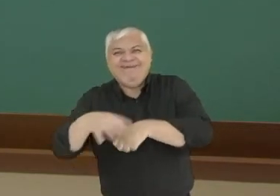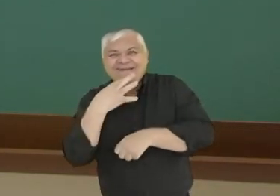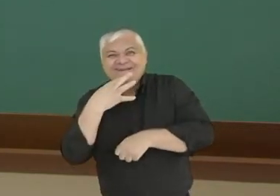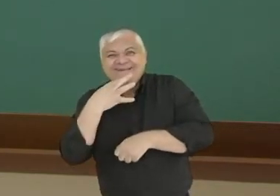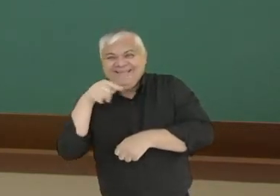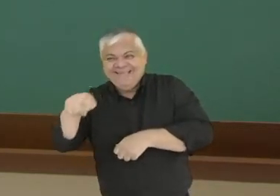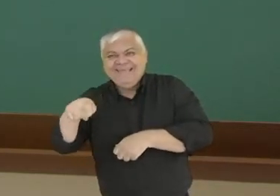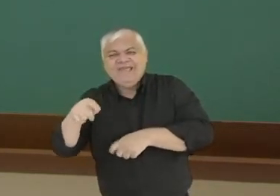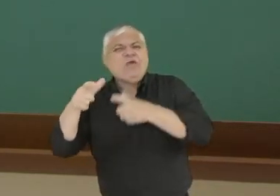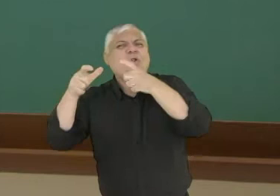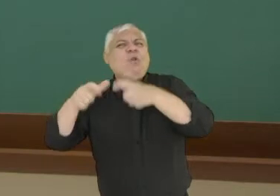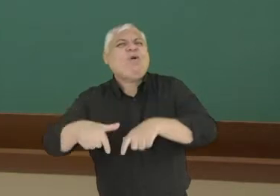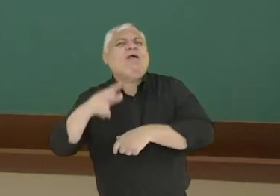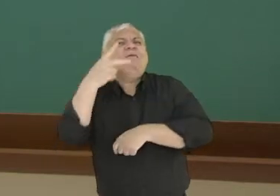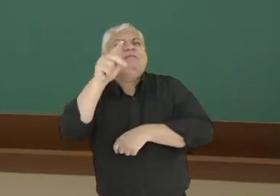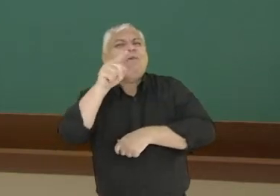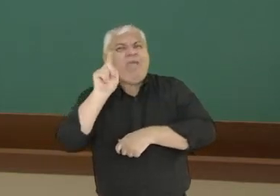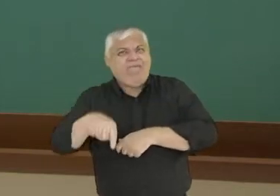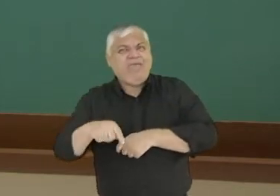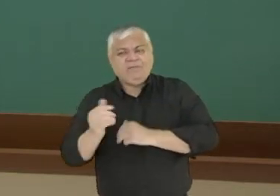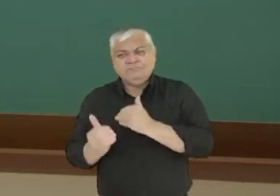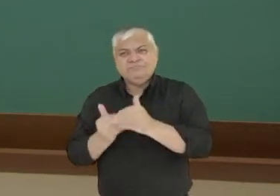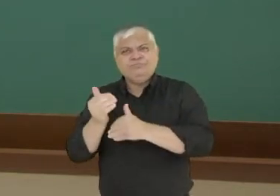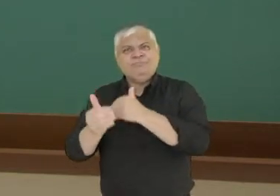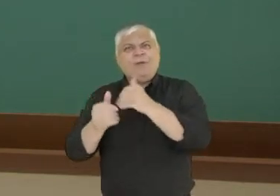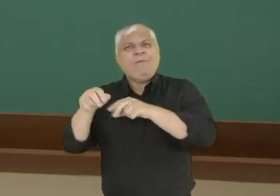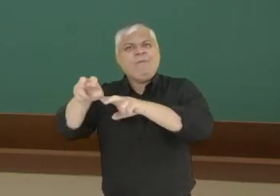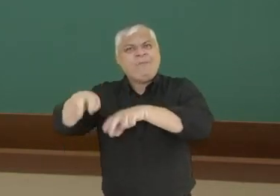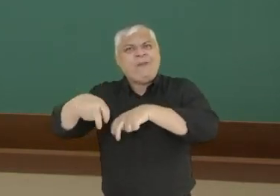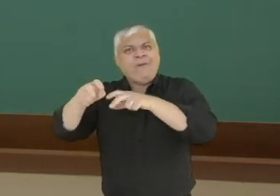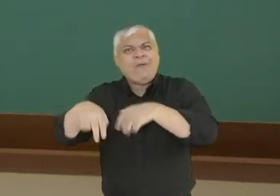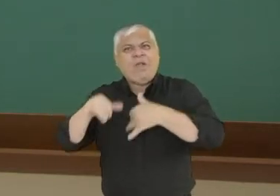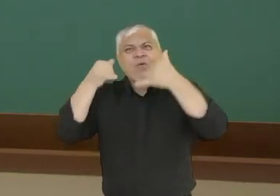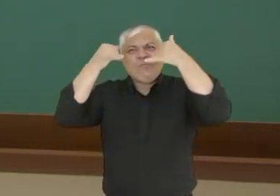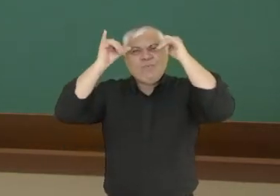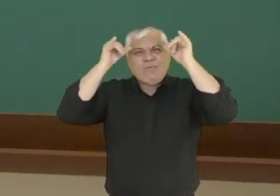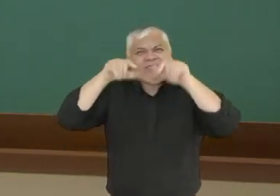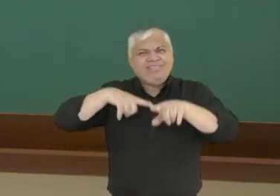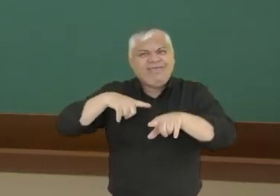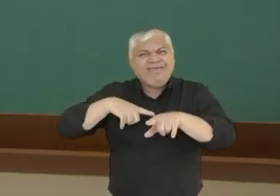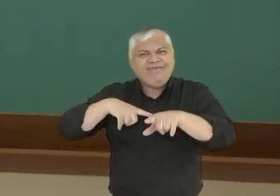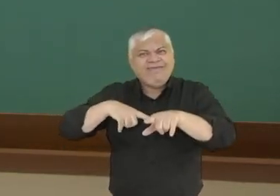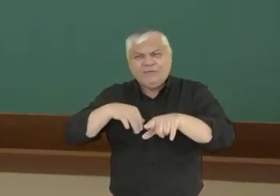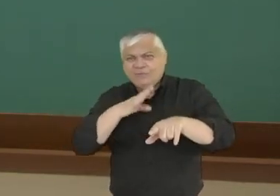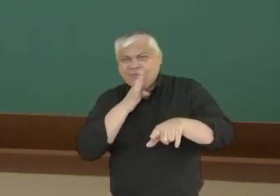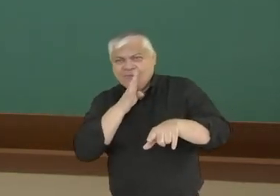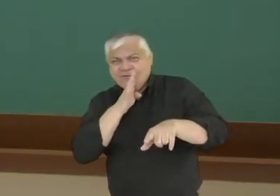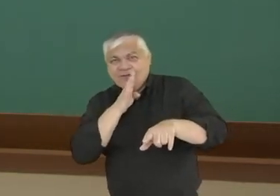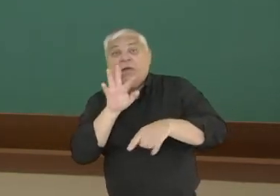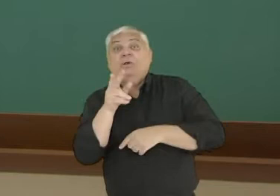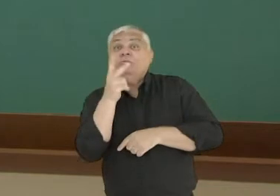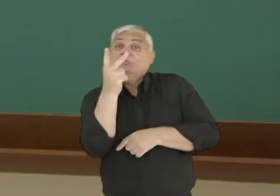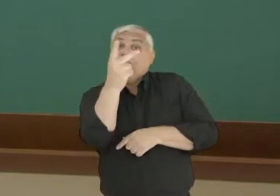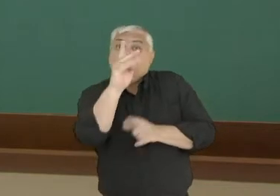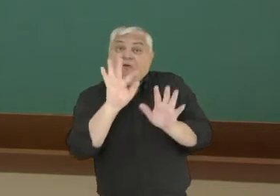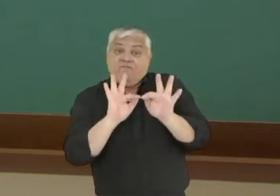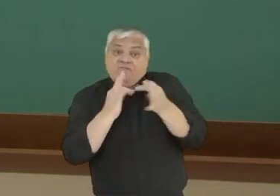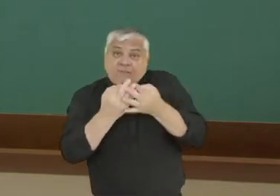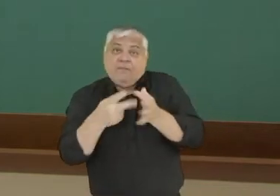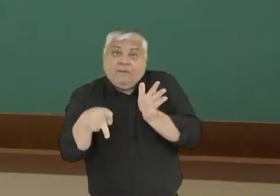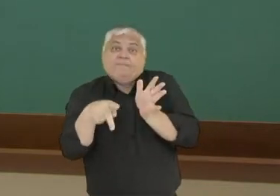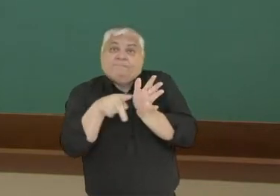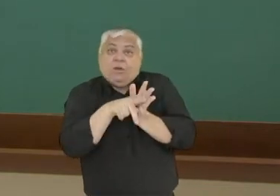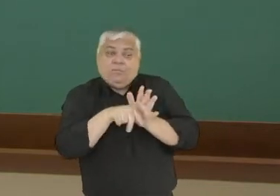mora é o local de desenvolvimento da agropecuária Você conhece ou de repente a tua família é